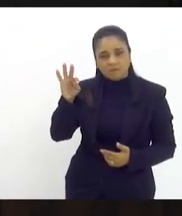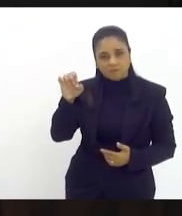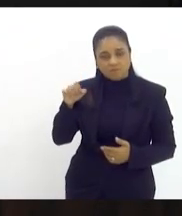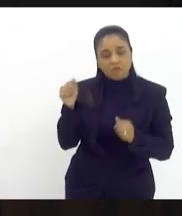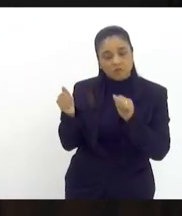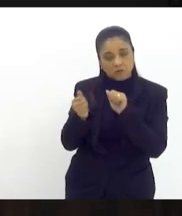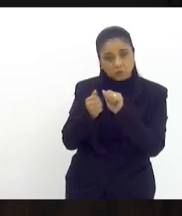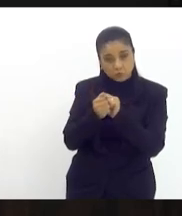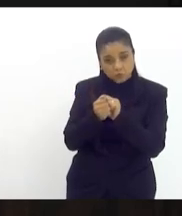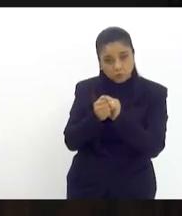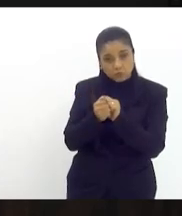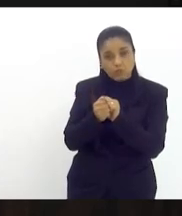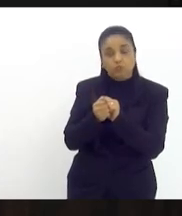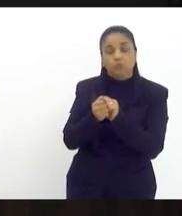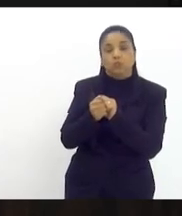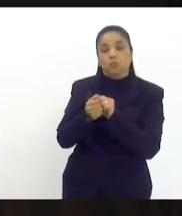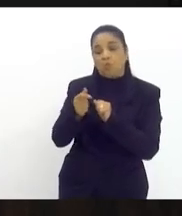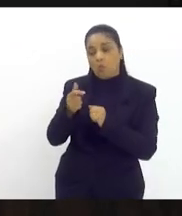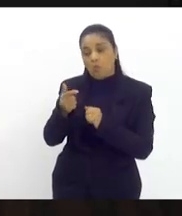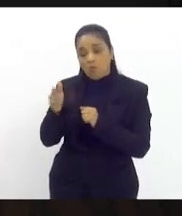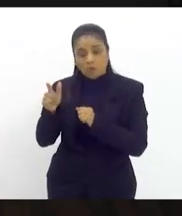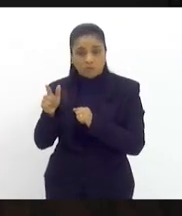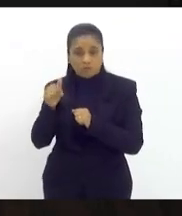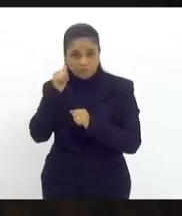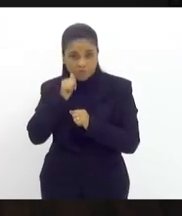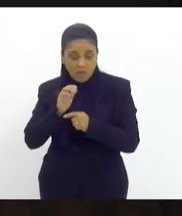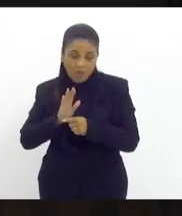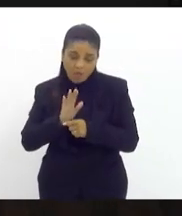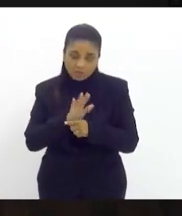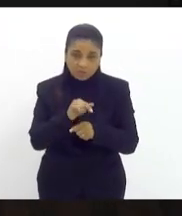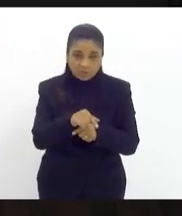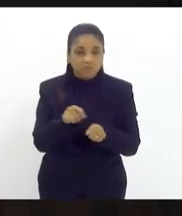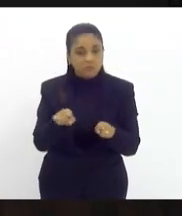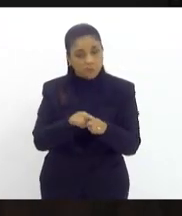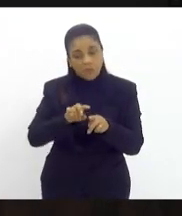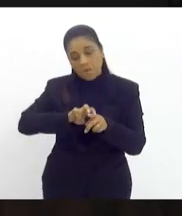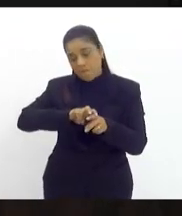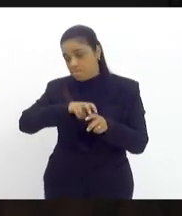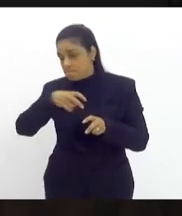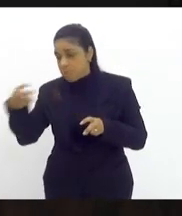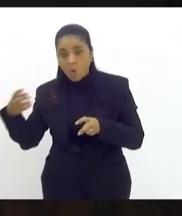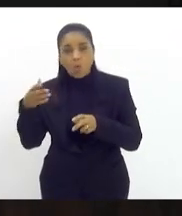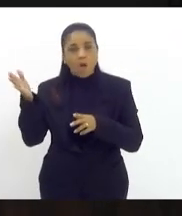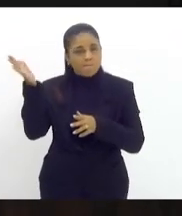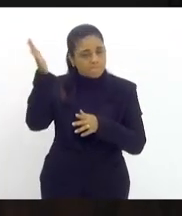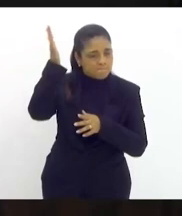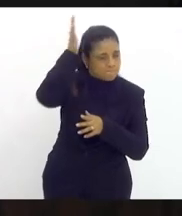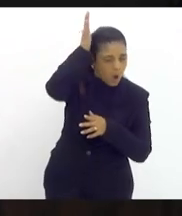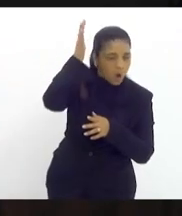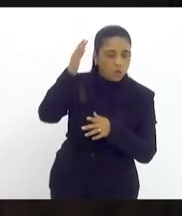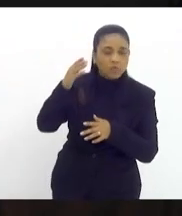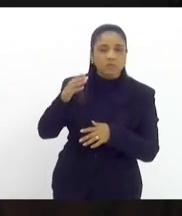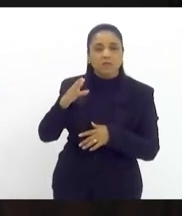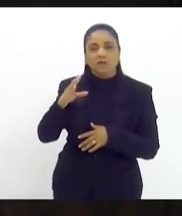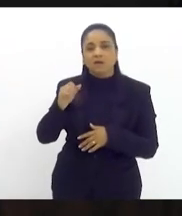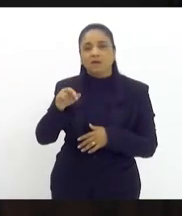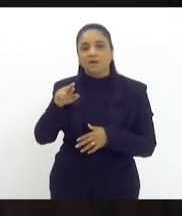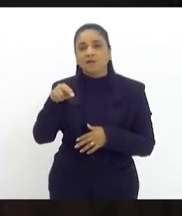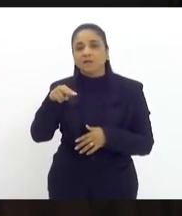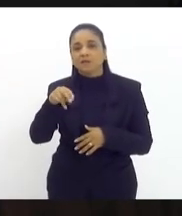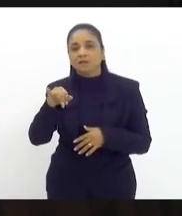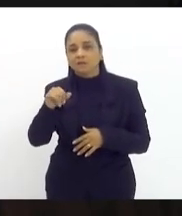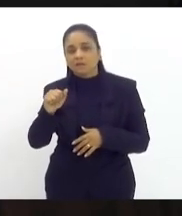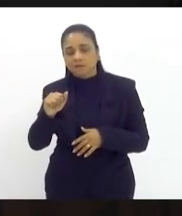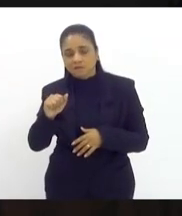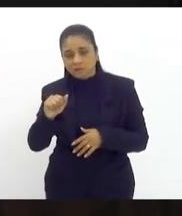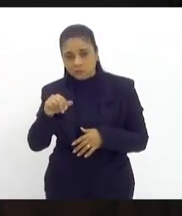acompanhante e essa mulher também foi projetada e sofreu traumatismo crâniano então a gente